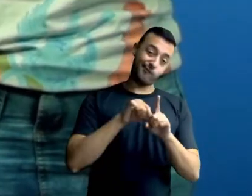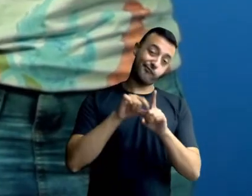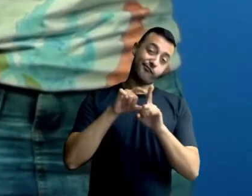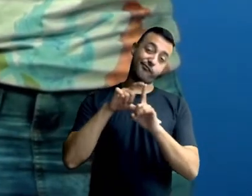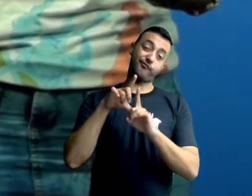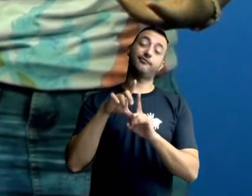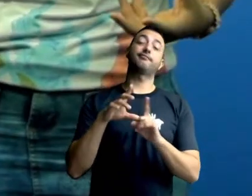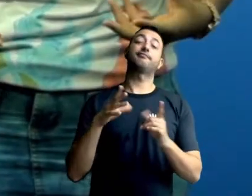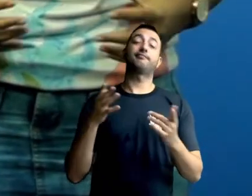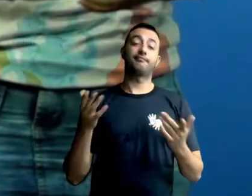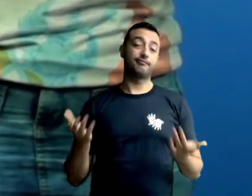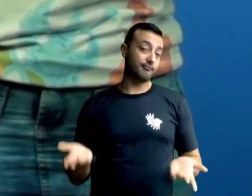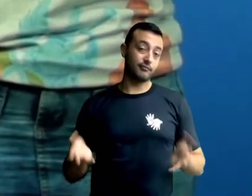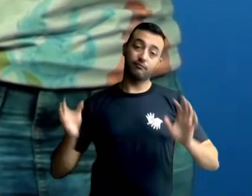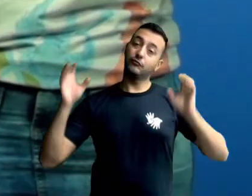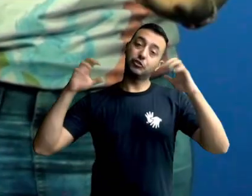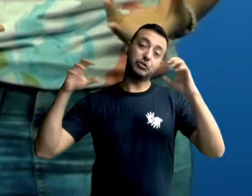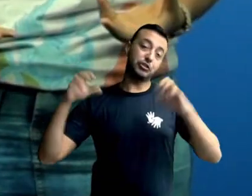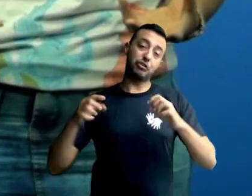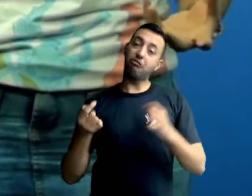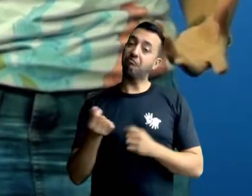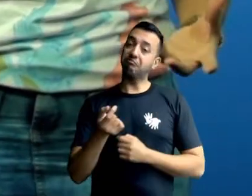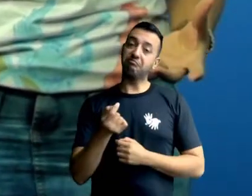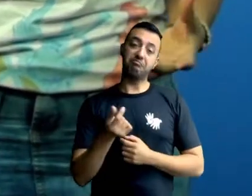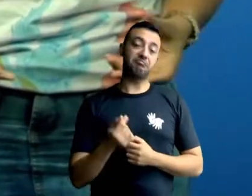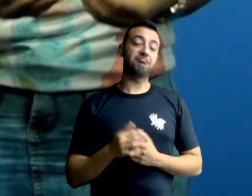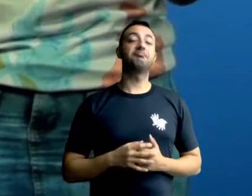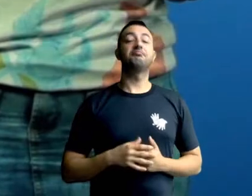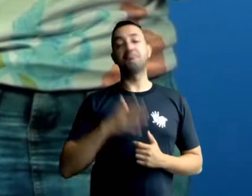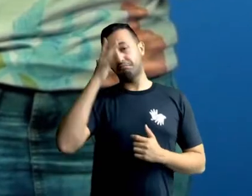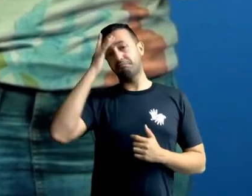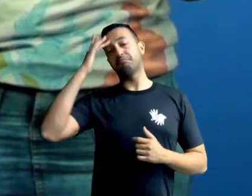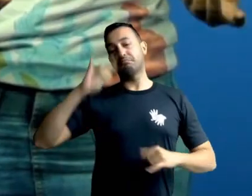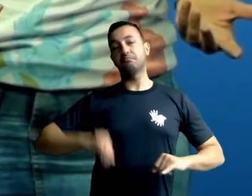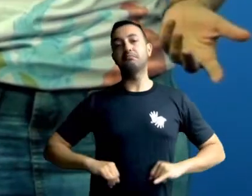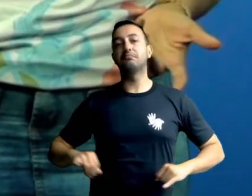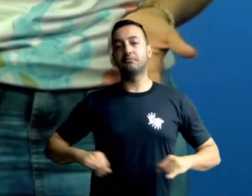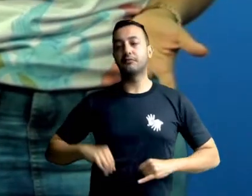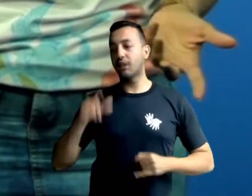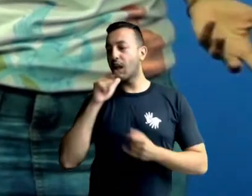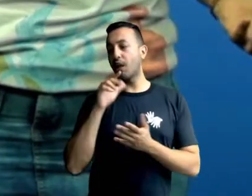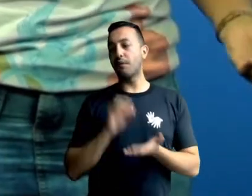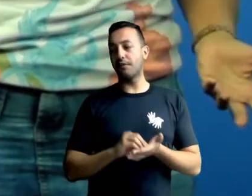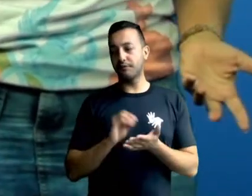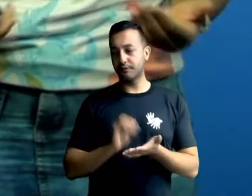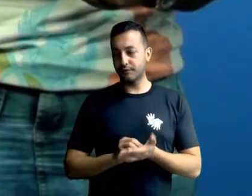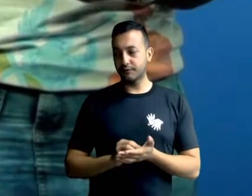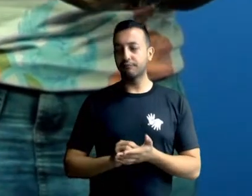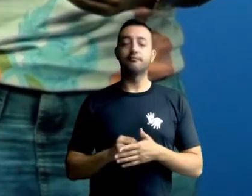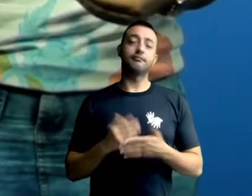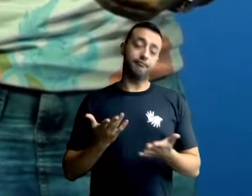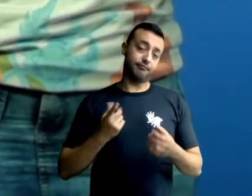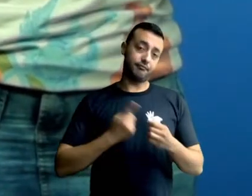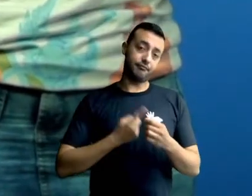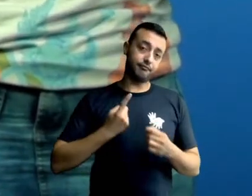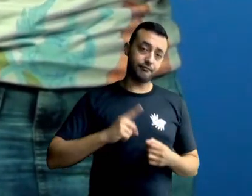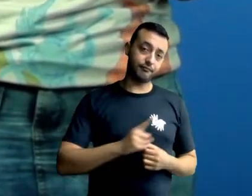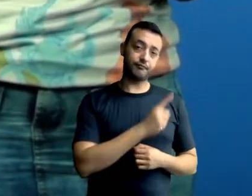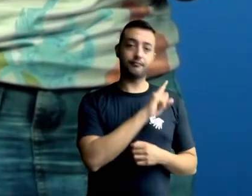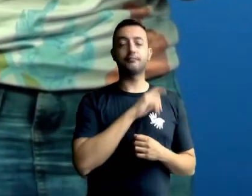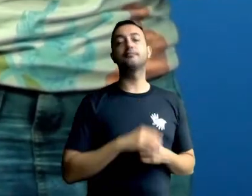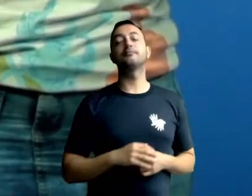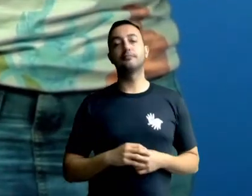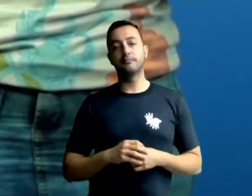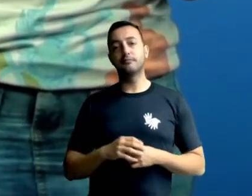altas temperaturas naquele ambiente que não chove muito. As pessoas sofrem muito com a falta de água nesses lugares, quanto mais para o interior